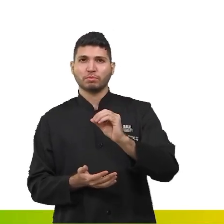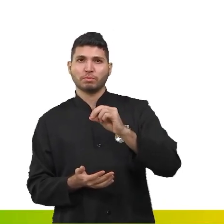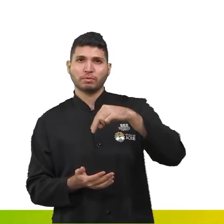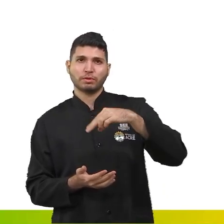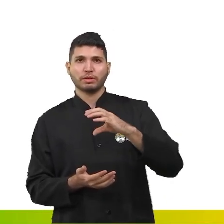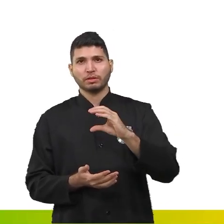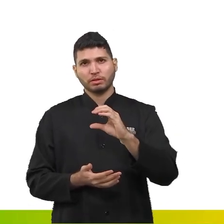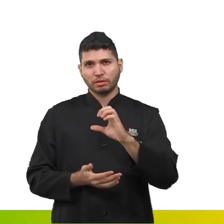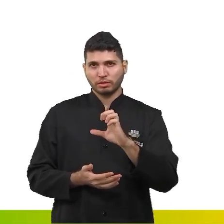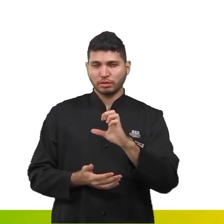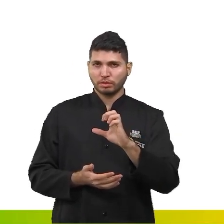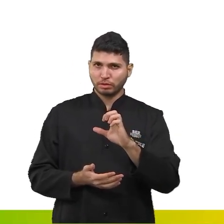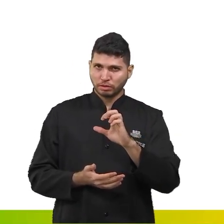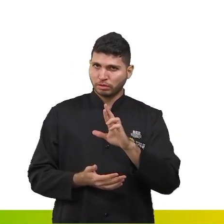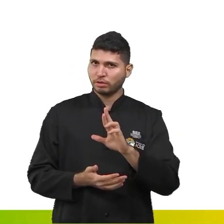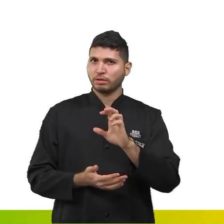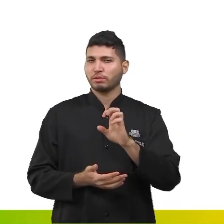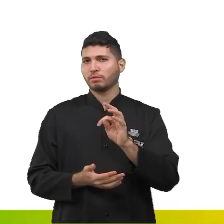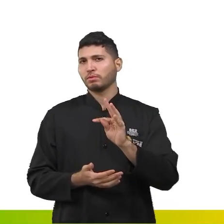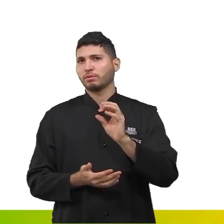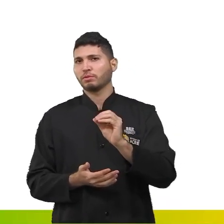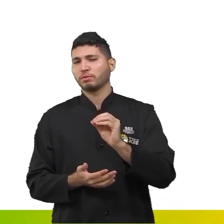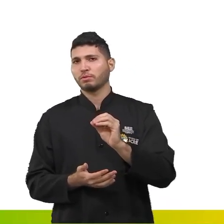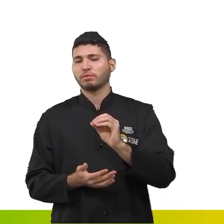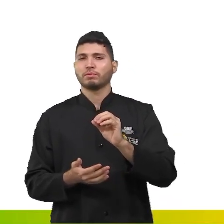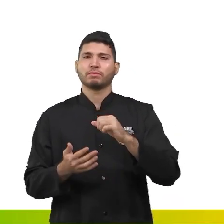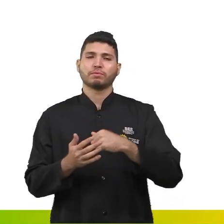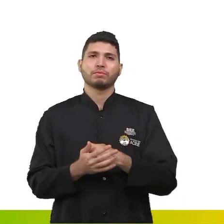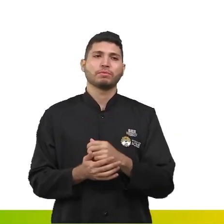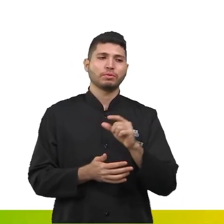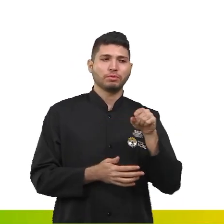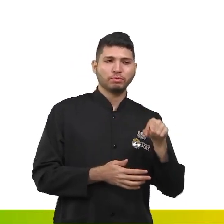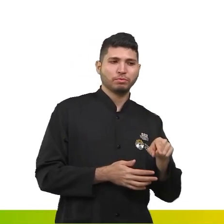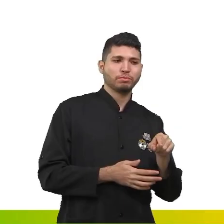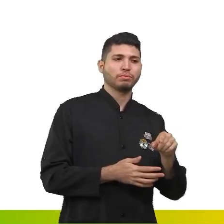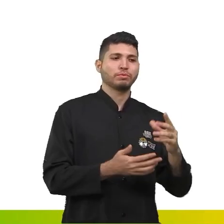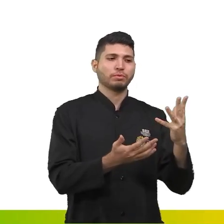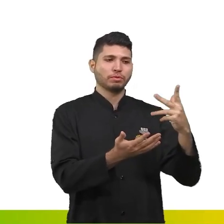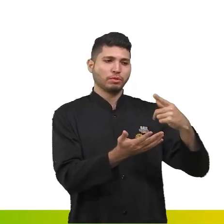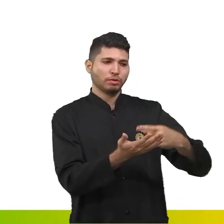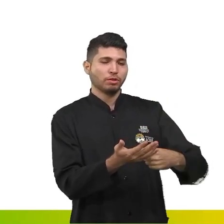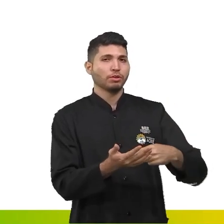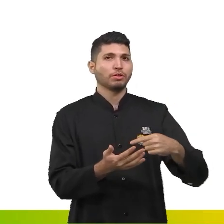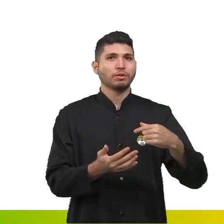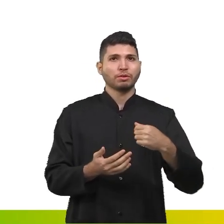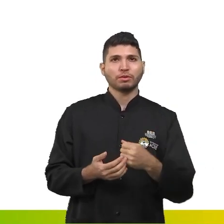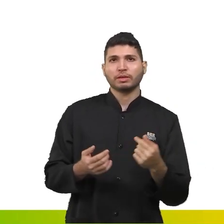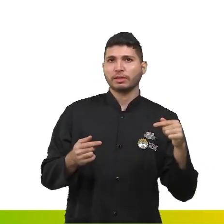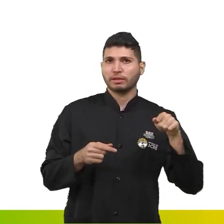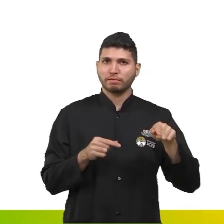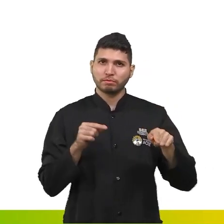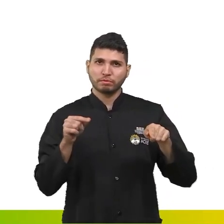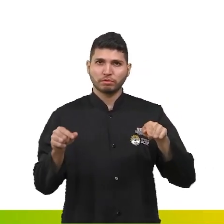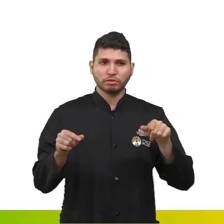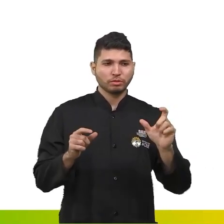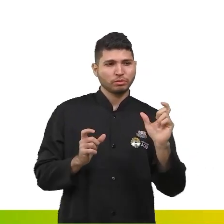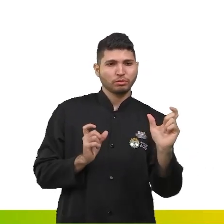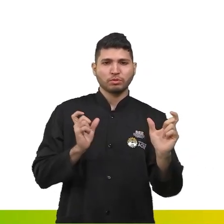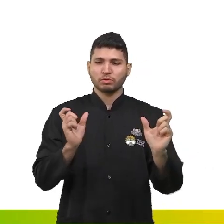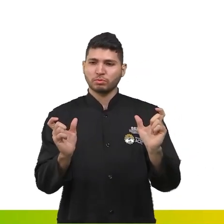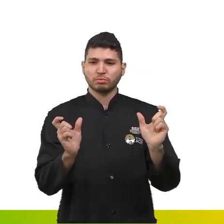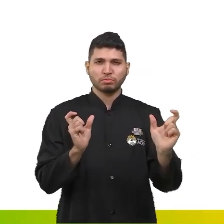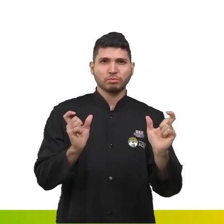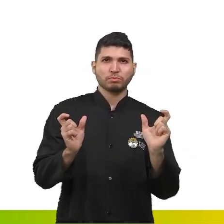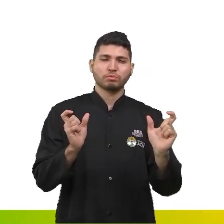tocar. Mas, na verdade, não é bem assim, tá bom? Vocês vão entender em morfologia e sintaxe que esses termos, assim, esses